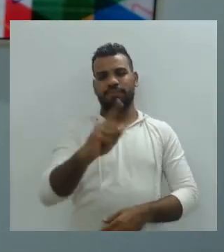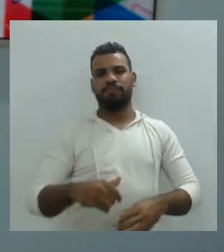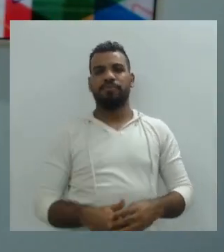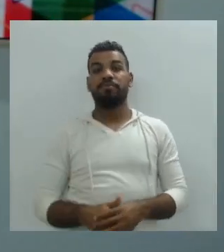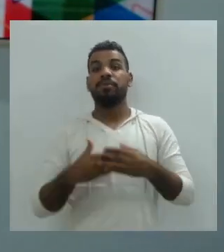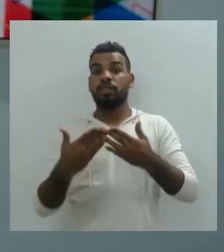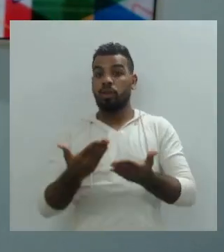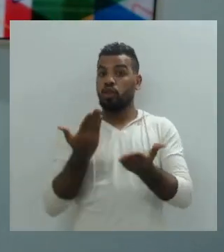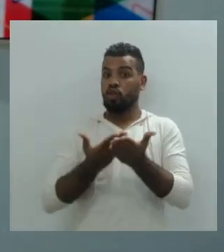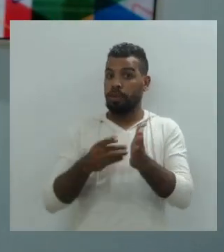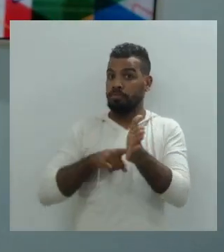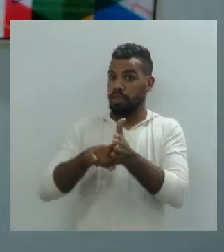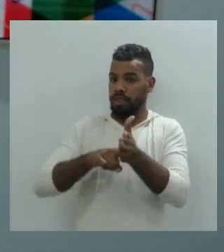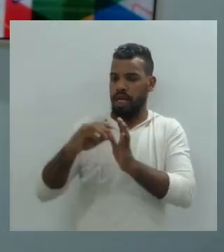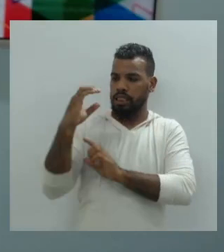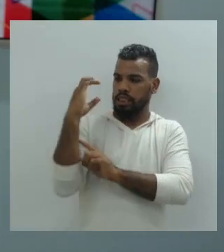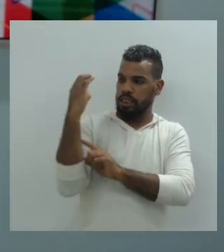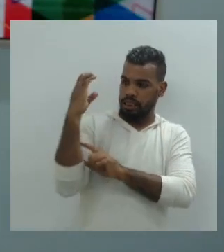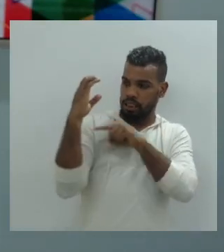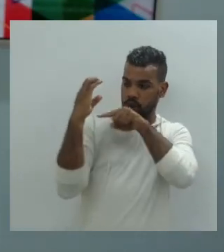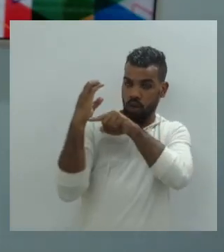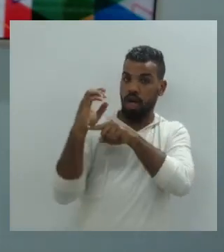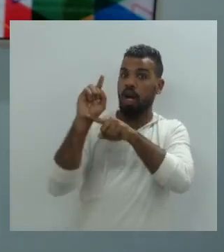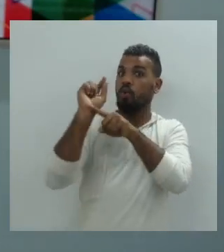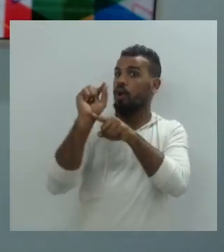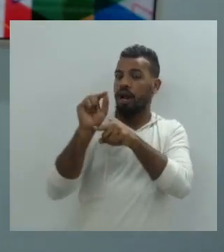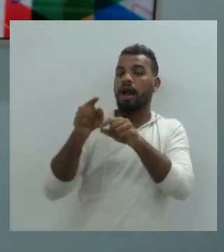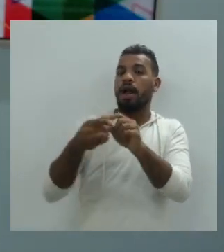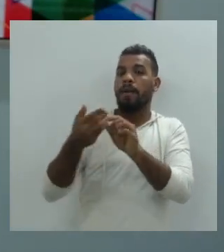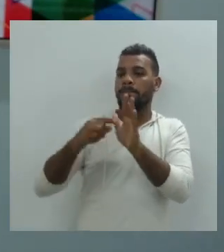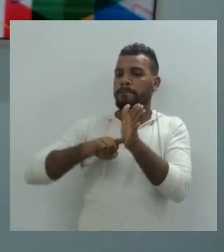pesquisas. Lembre-se, a ciência se baseia em